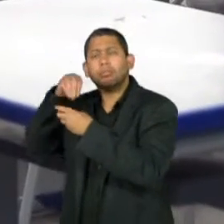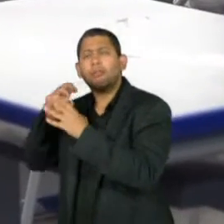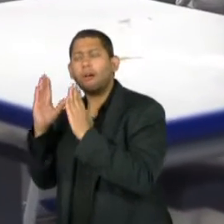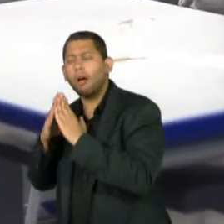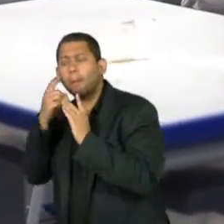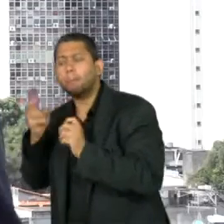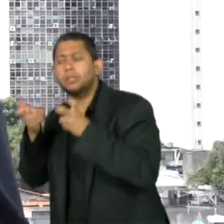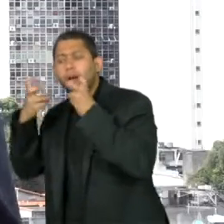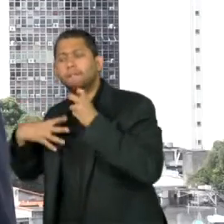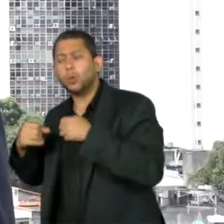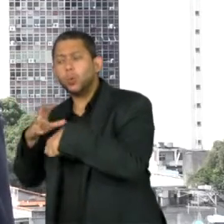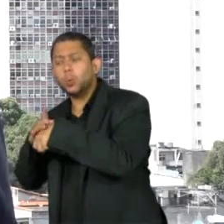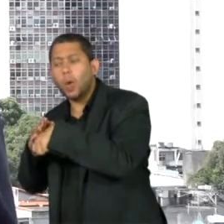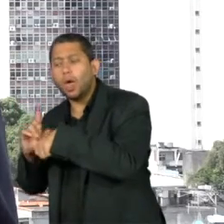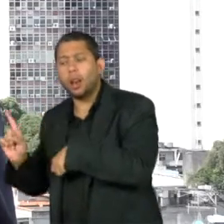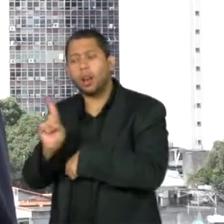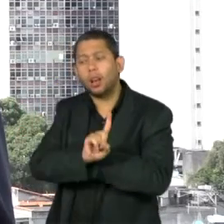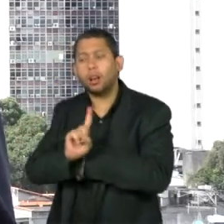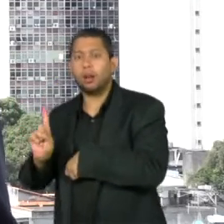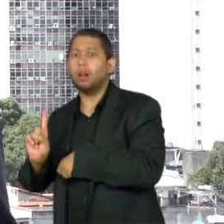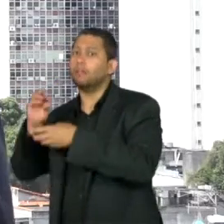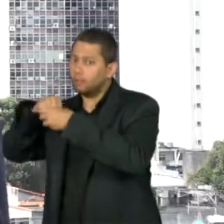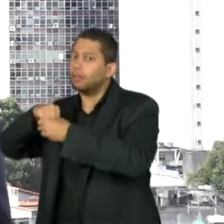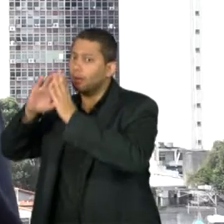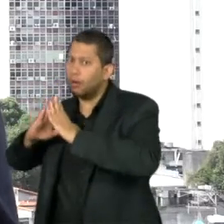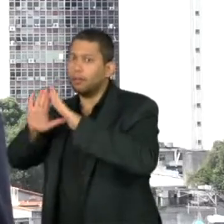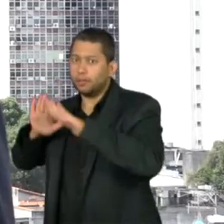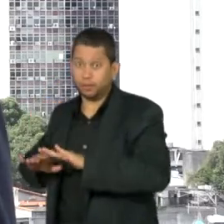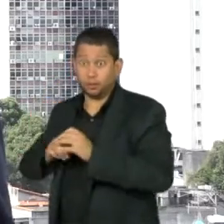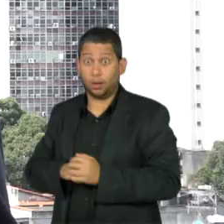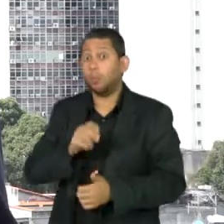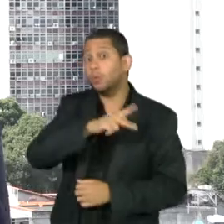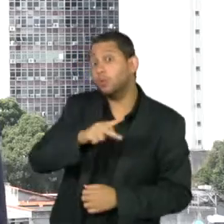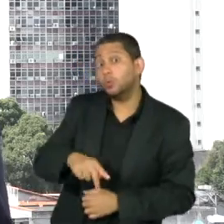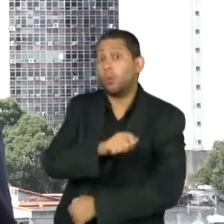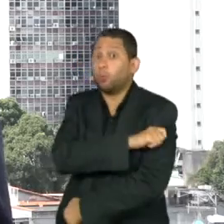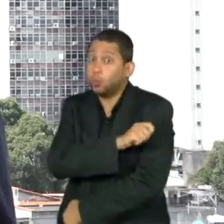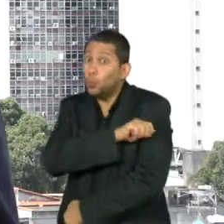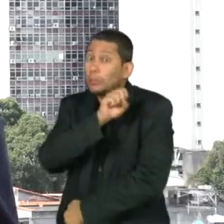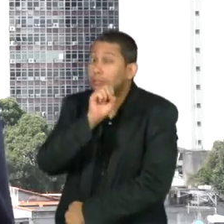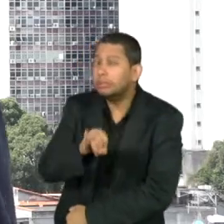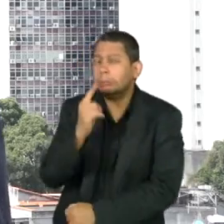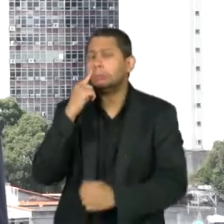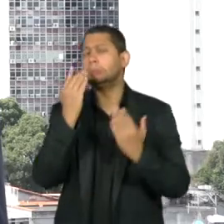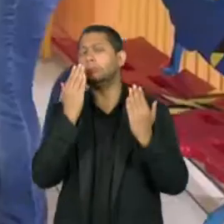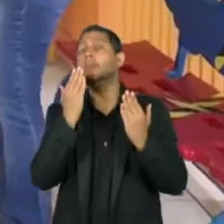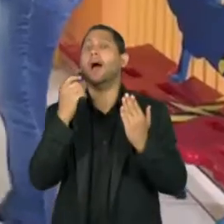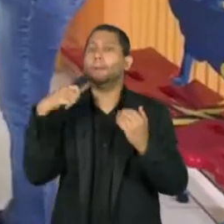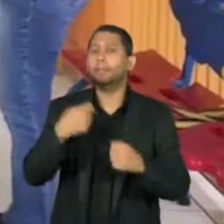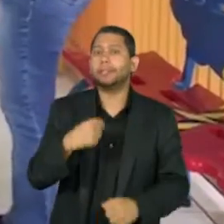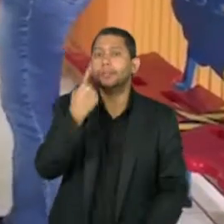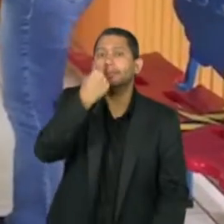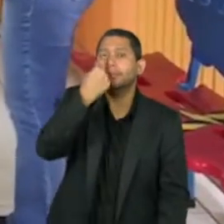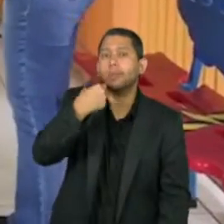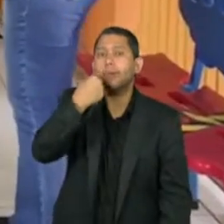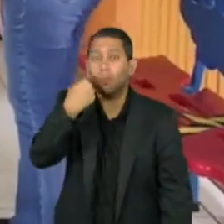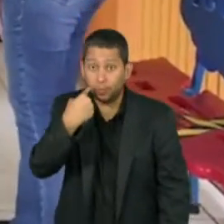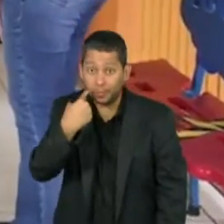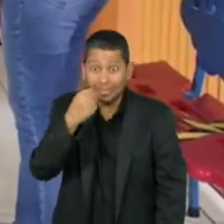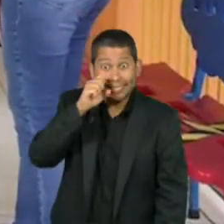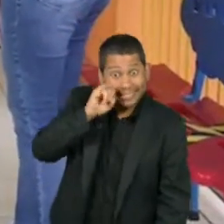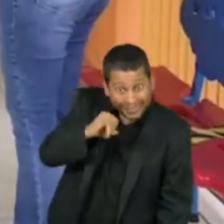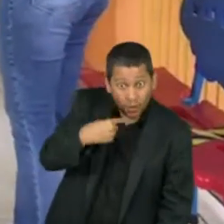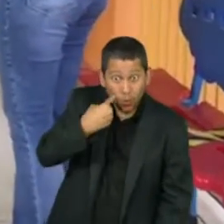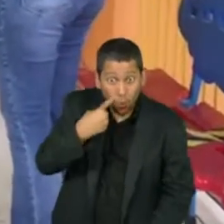nos filhos. Professores e alunos precisam ser testados em caso de suspeita de Covid. Se o teste der